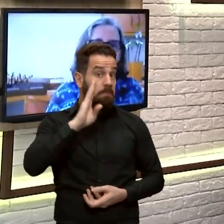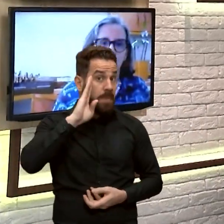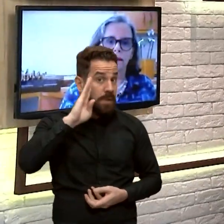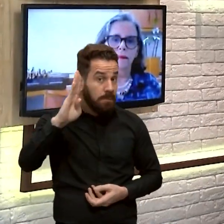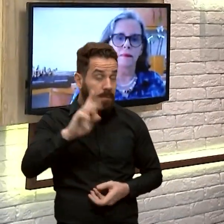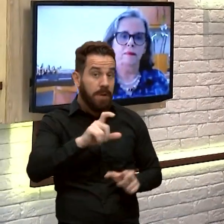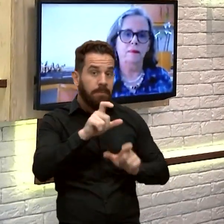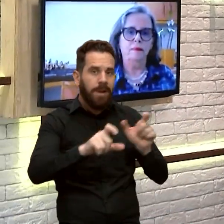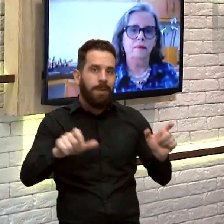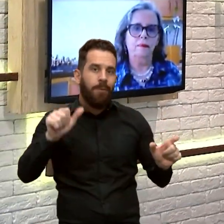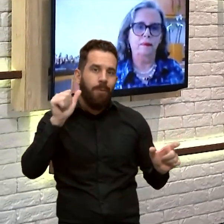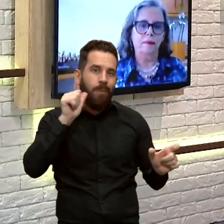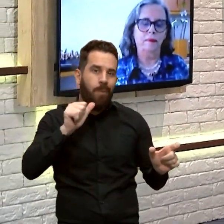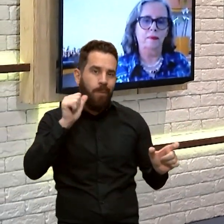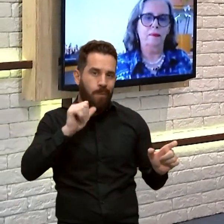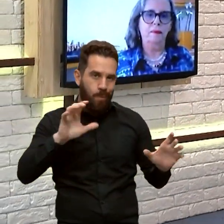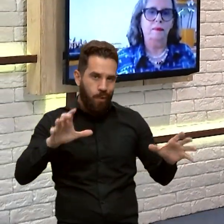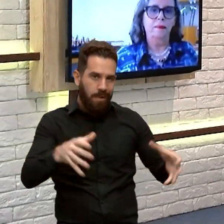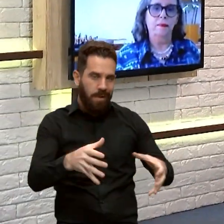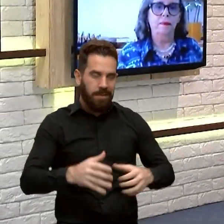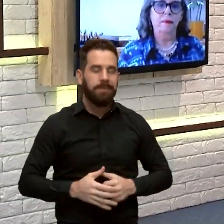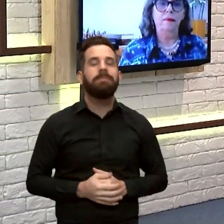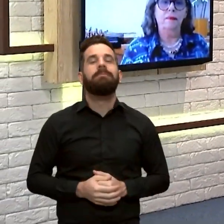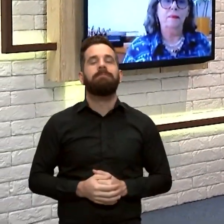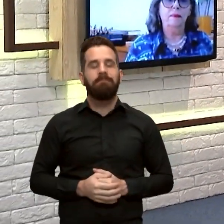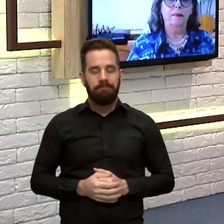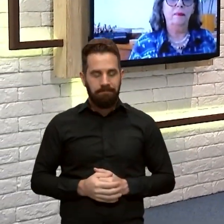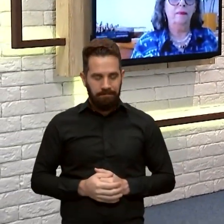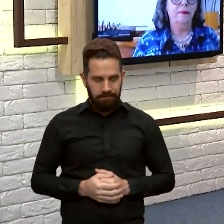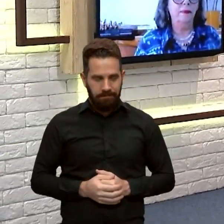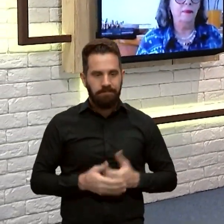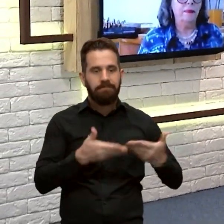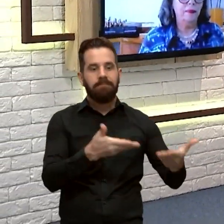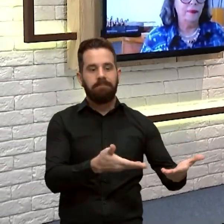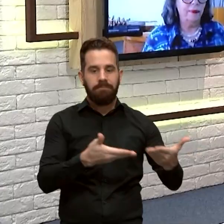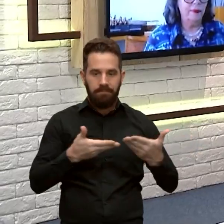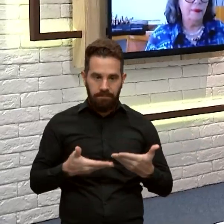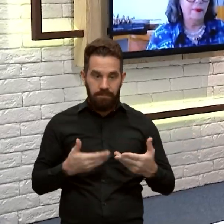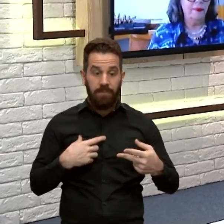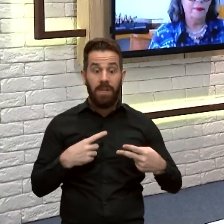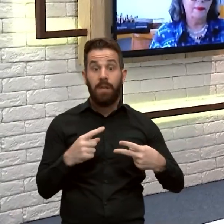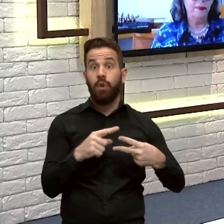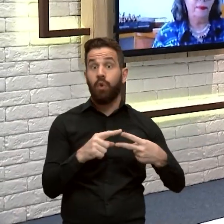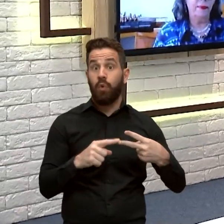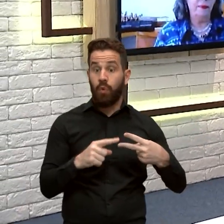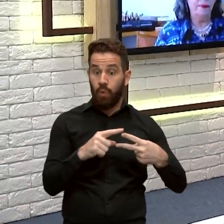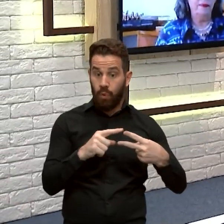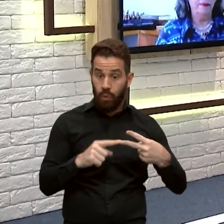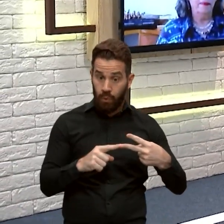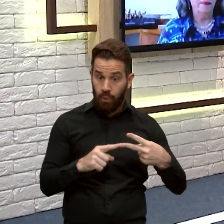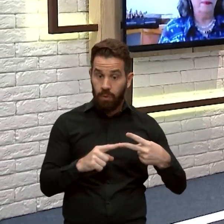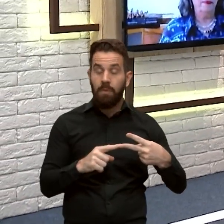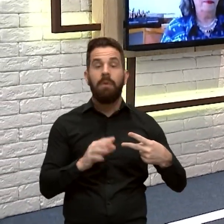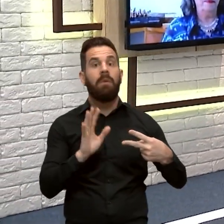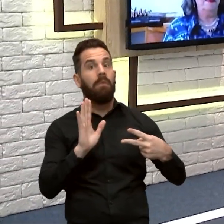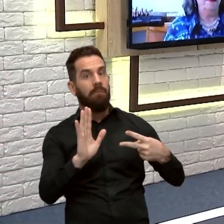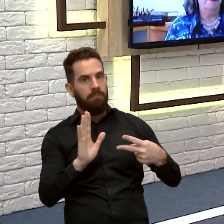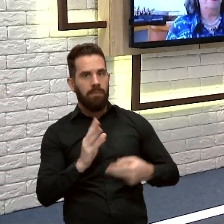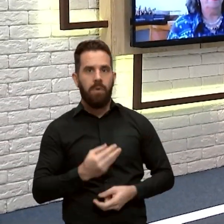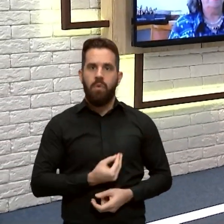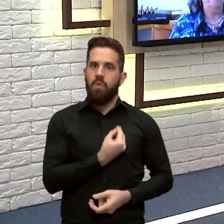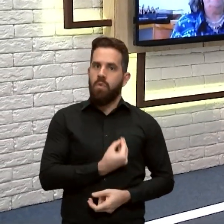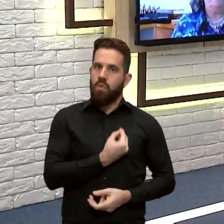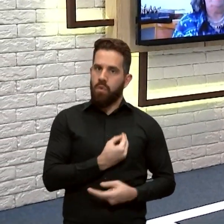envelhecimento da mulher. Por isso, nós recebemos dois convidados hoje. Na verdade, por enquanto nós só